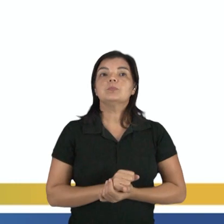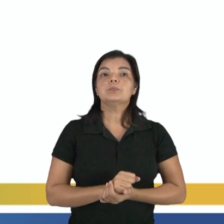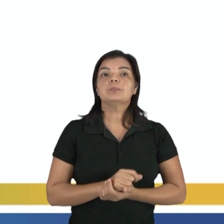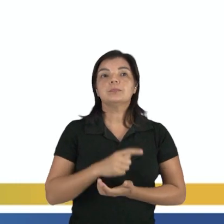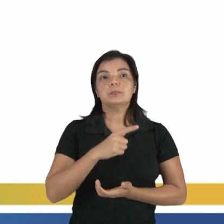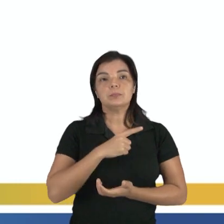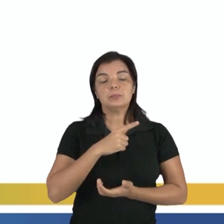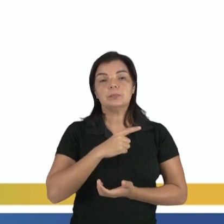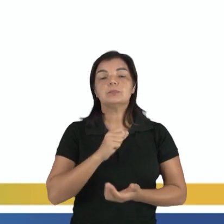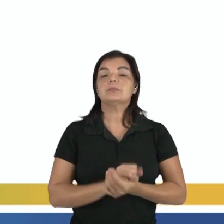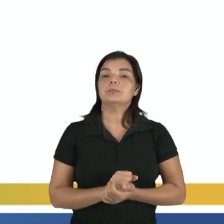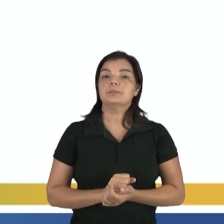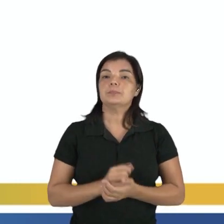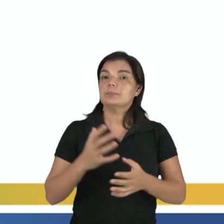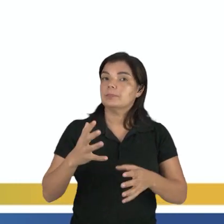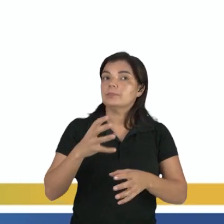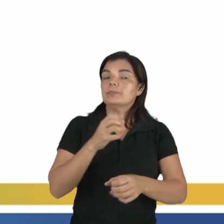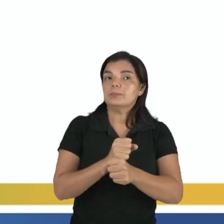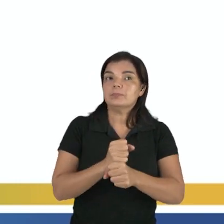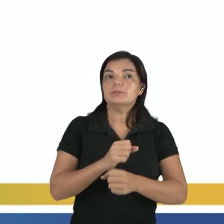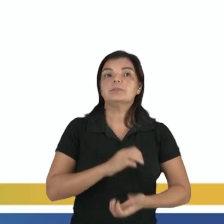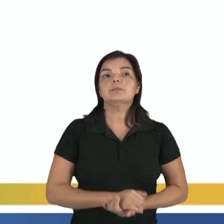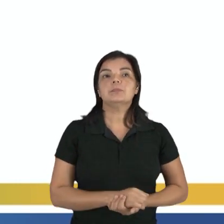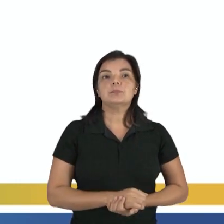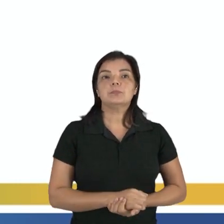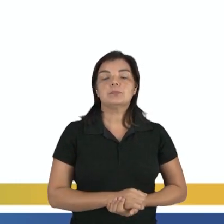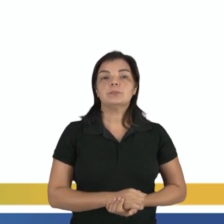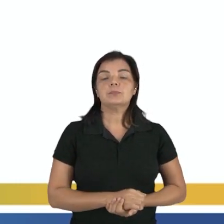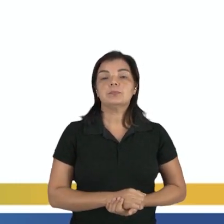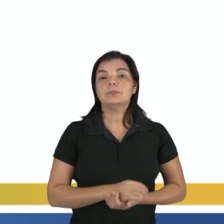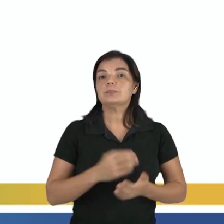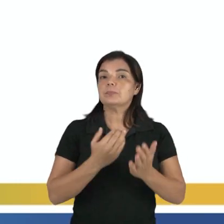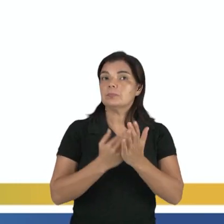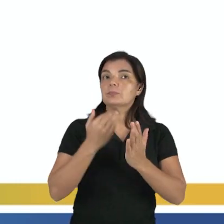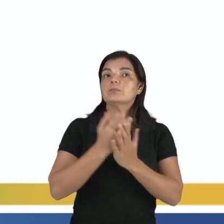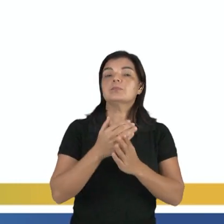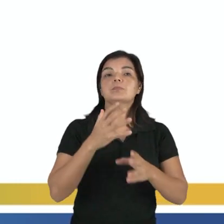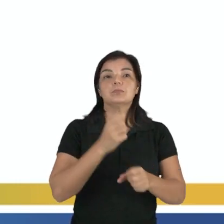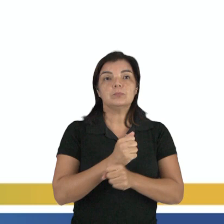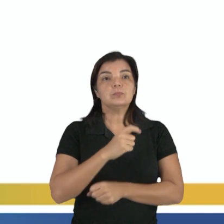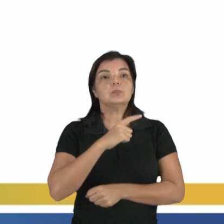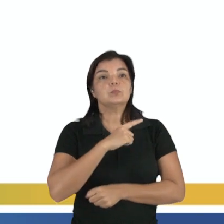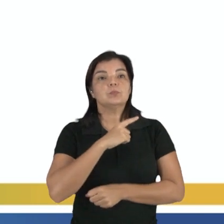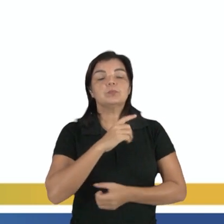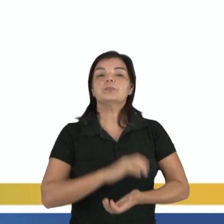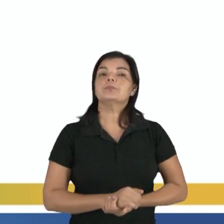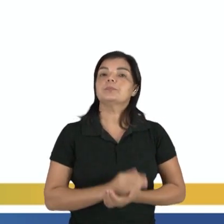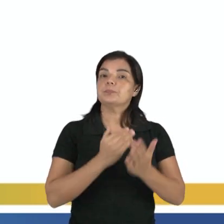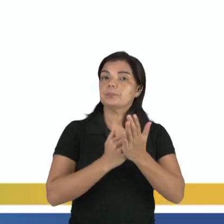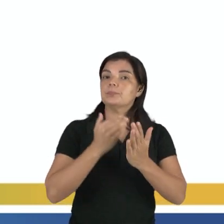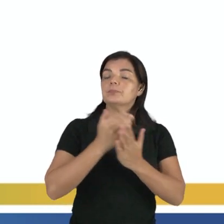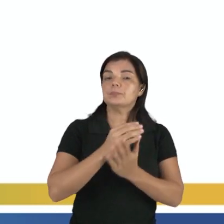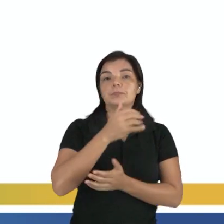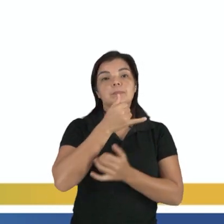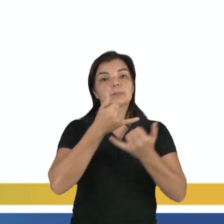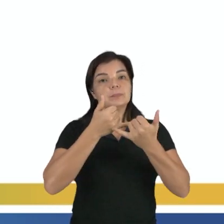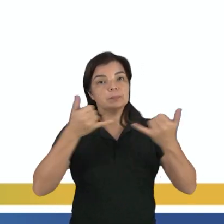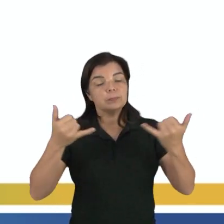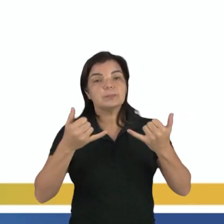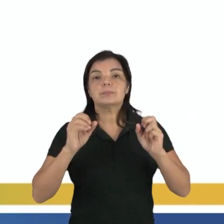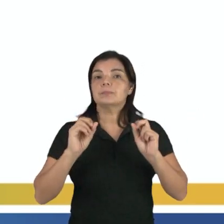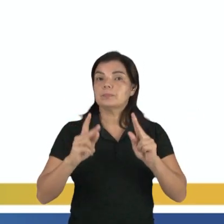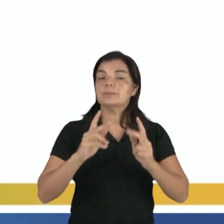então isso aqui vai Se somar E aí com essa maior tensão eu vou até uma maior corrente